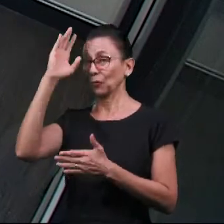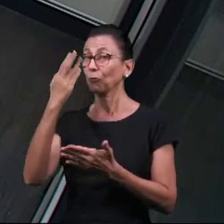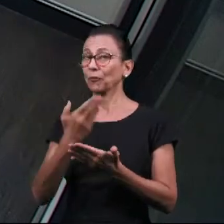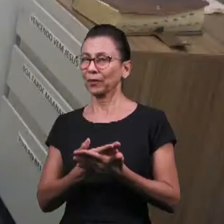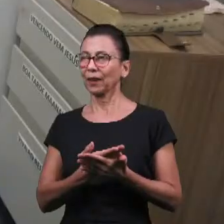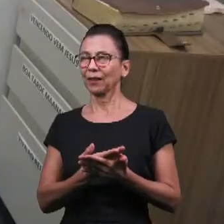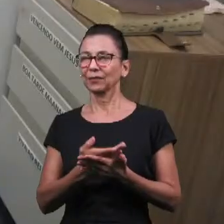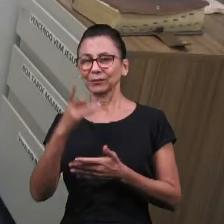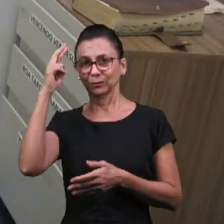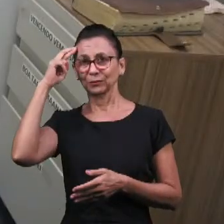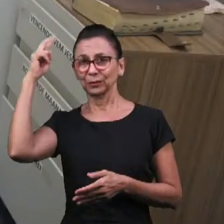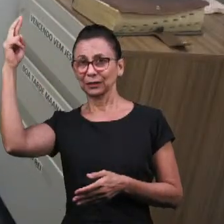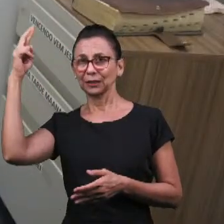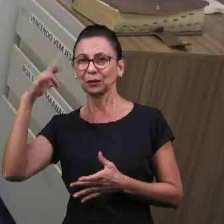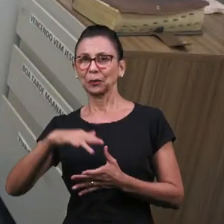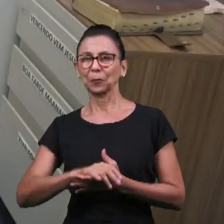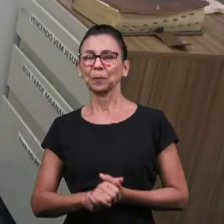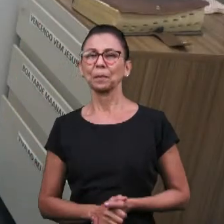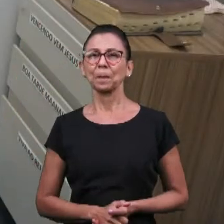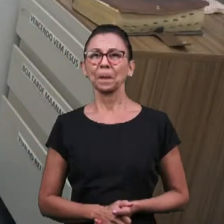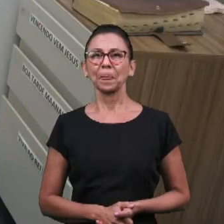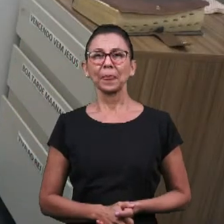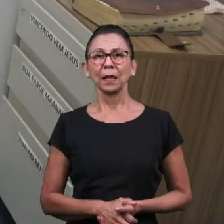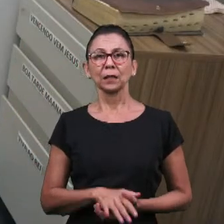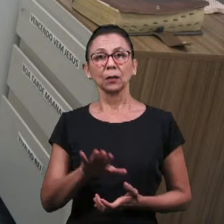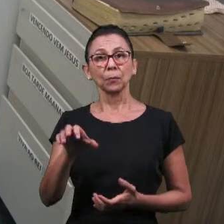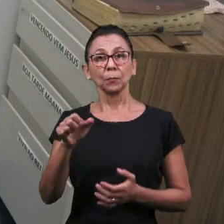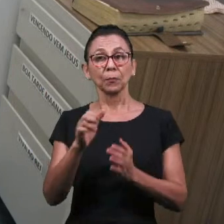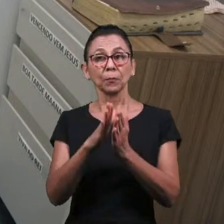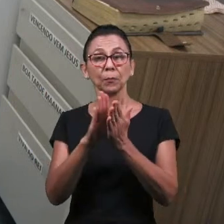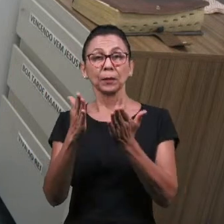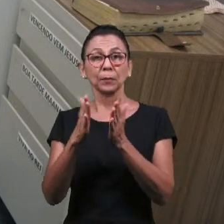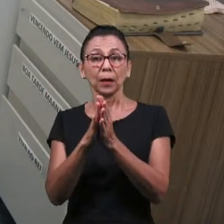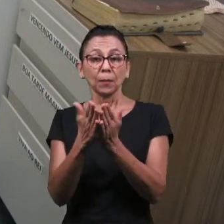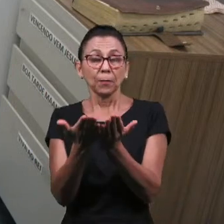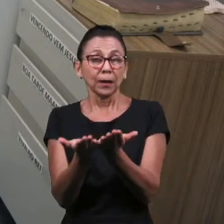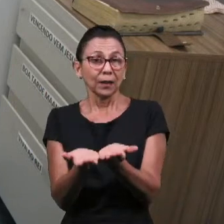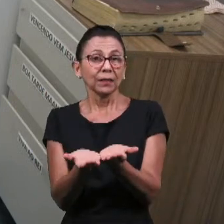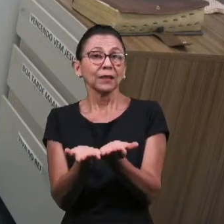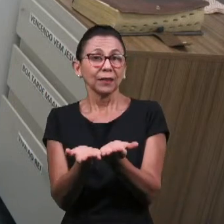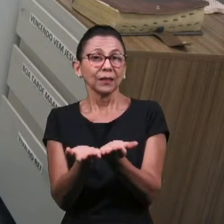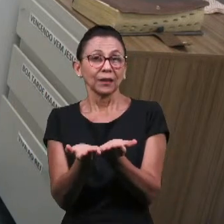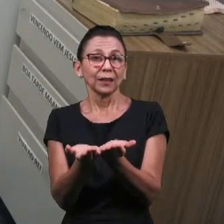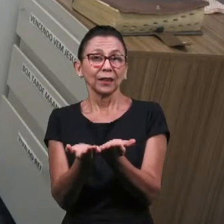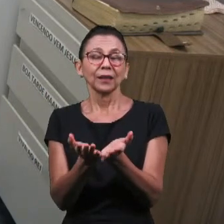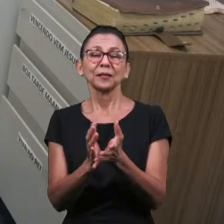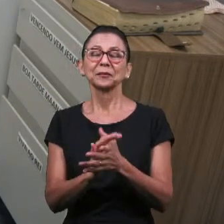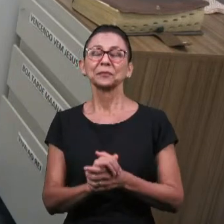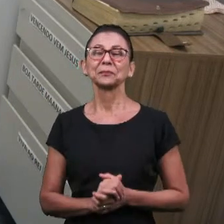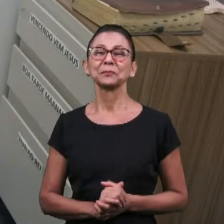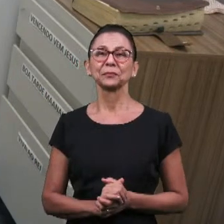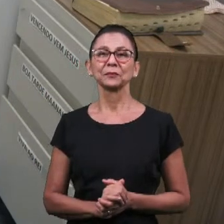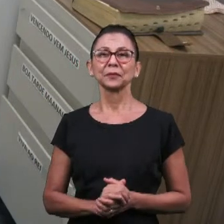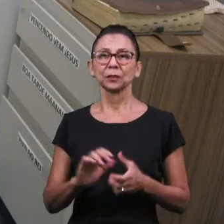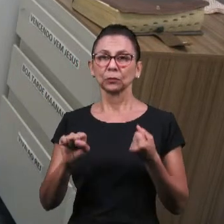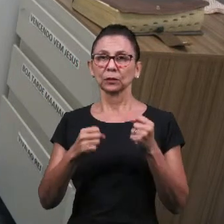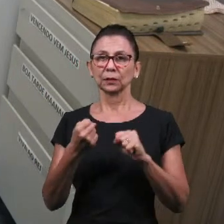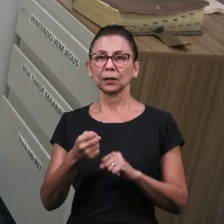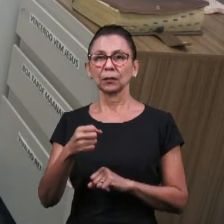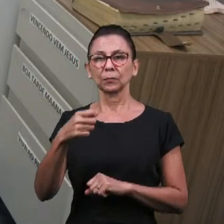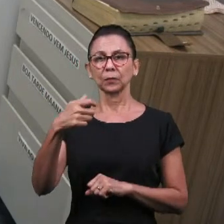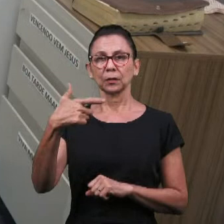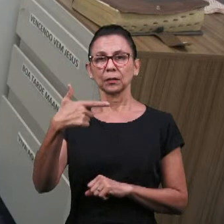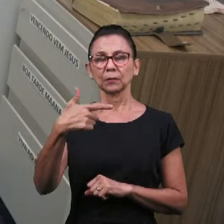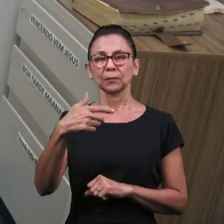sua Bíblia aberta em Salmo 121. E daqui a pouco o pastor Márcio Coelho estará entregando uma palavra revelada pelo